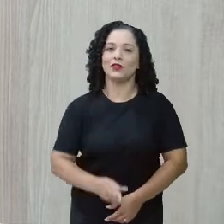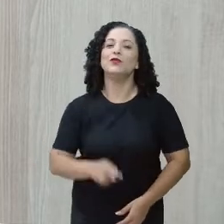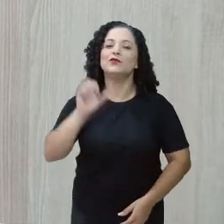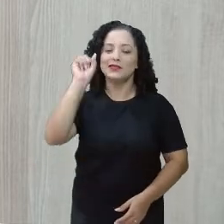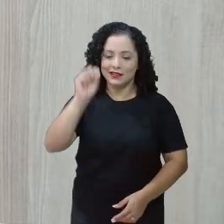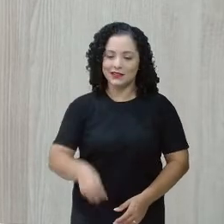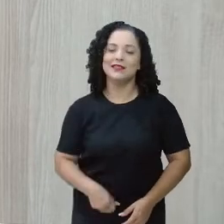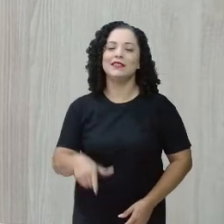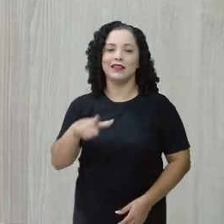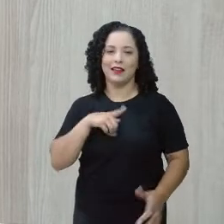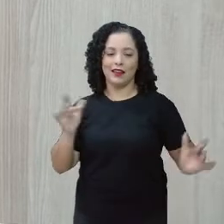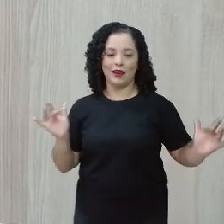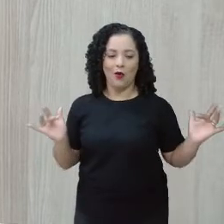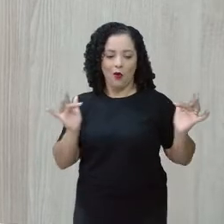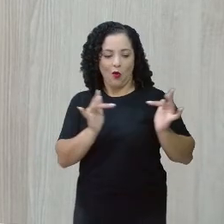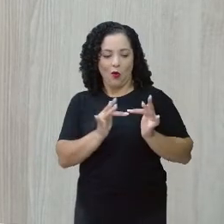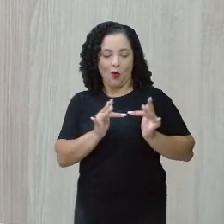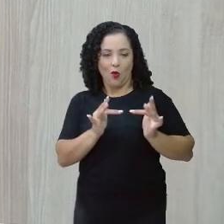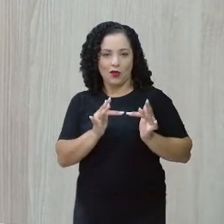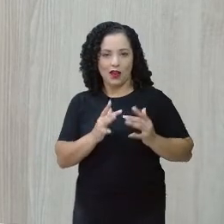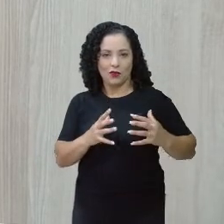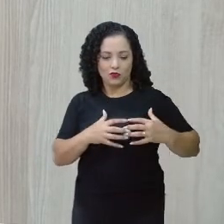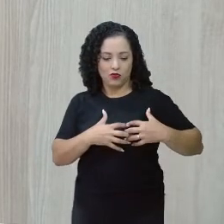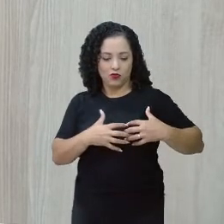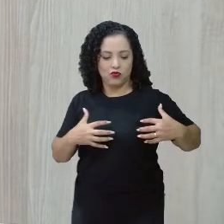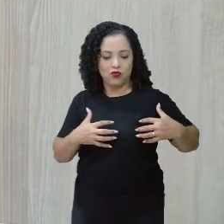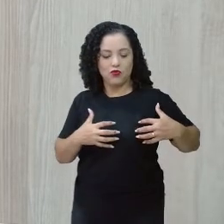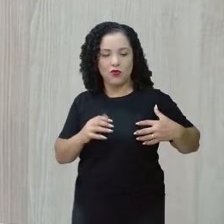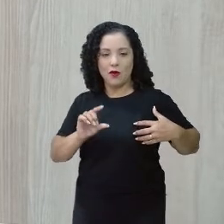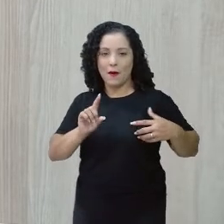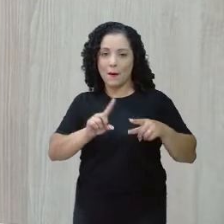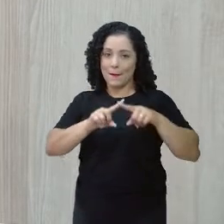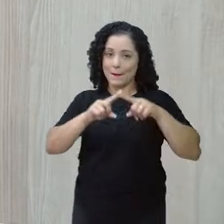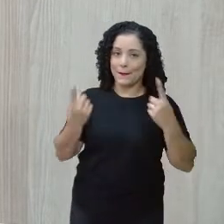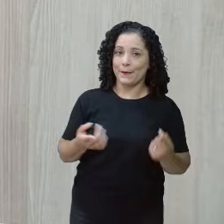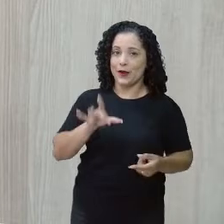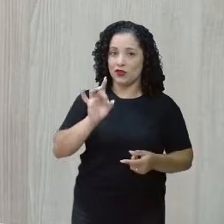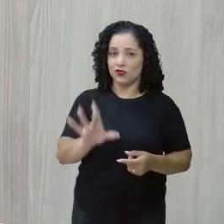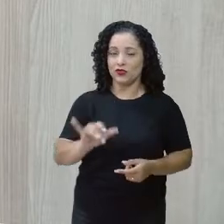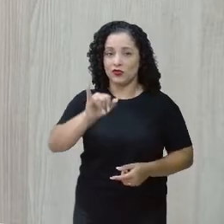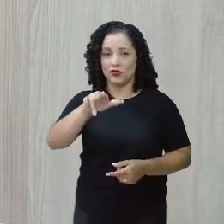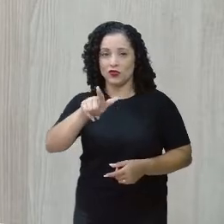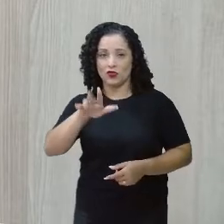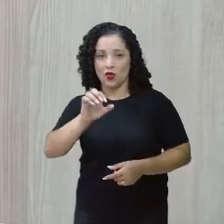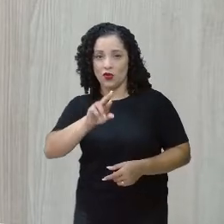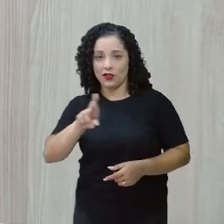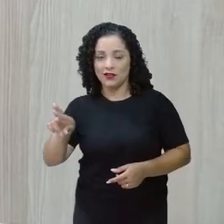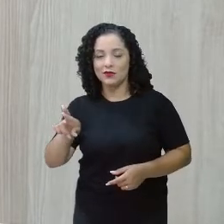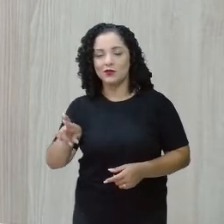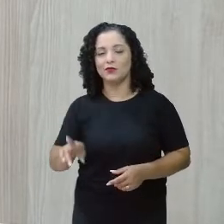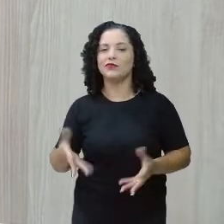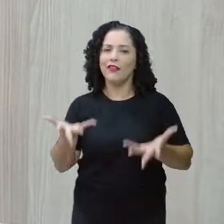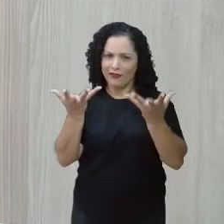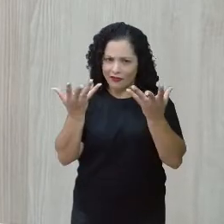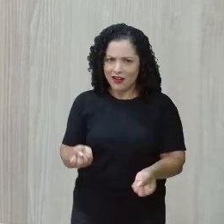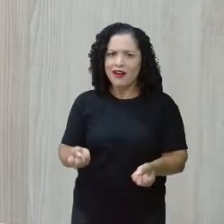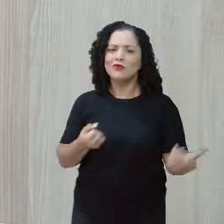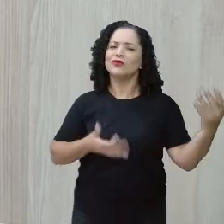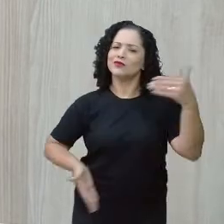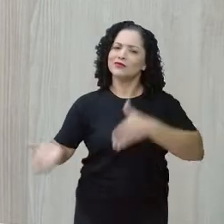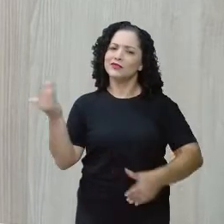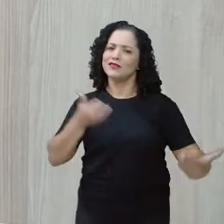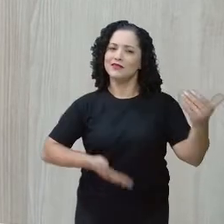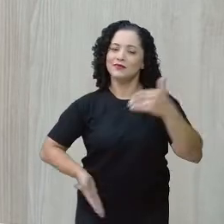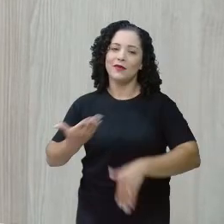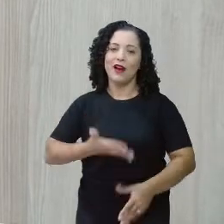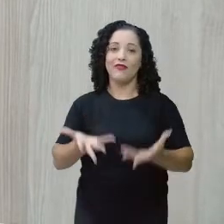sim, disse que se comunicam. Mas só Igor que citou aí que sim. Vamos lá, pessoal, vamos